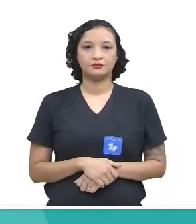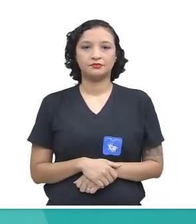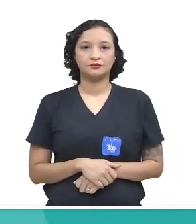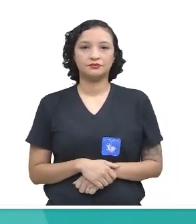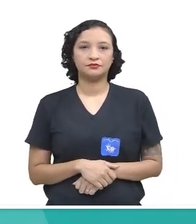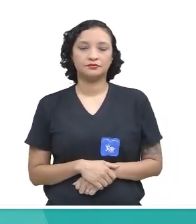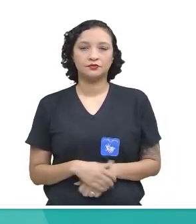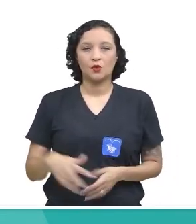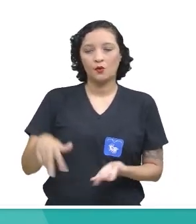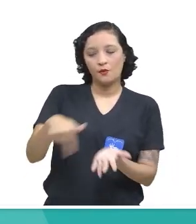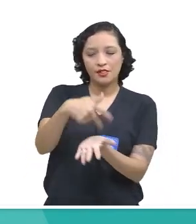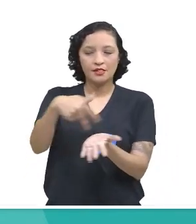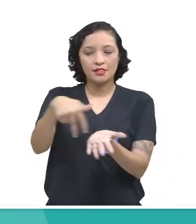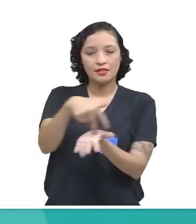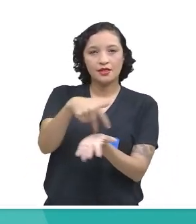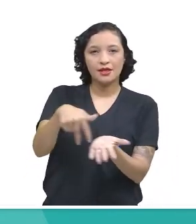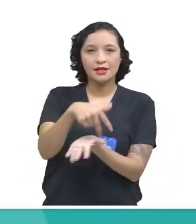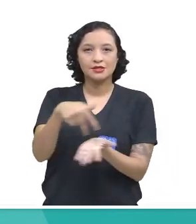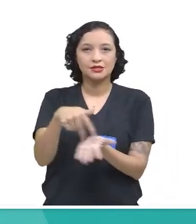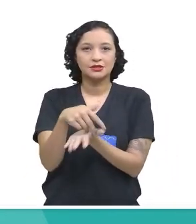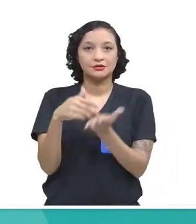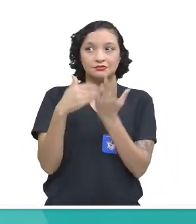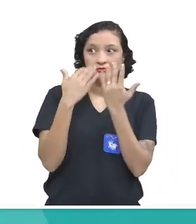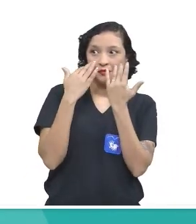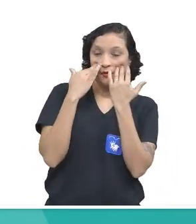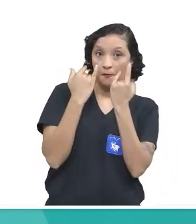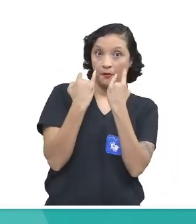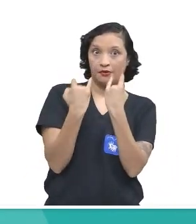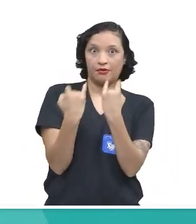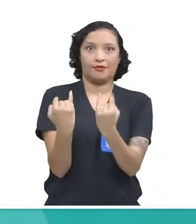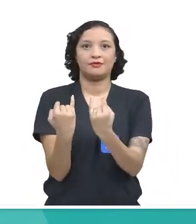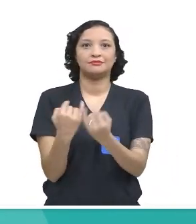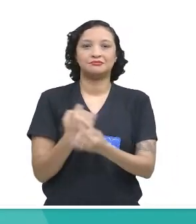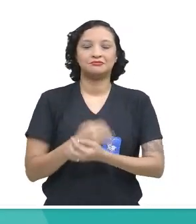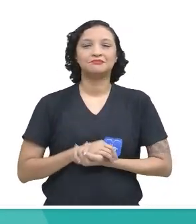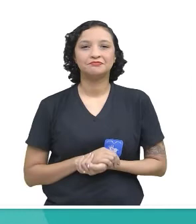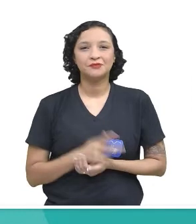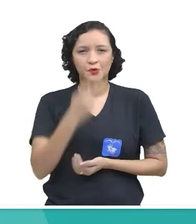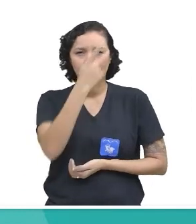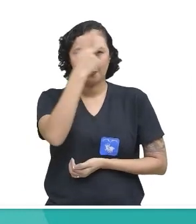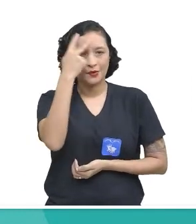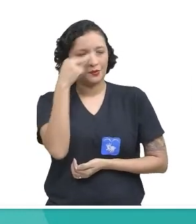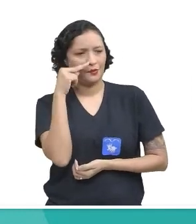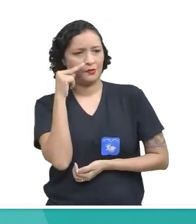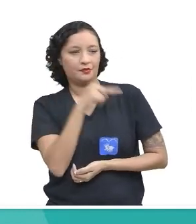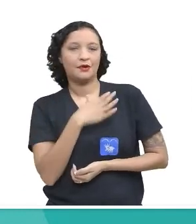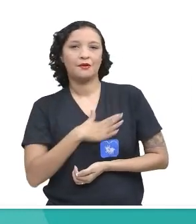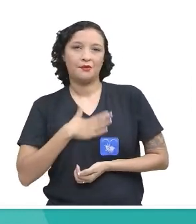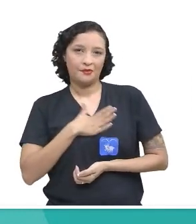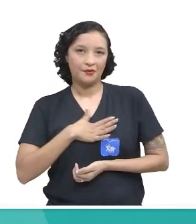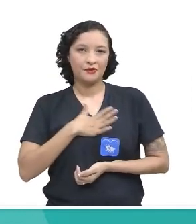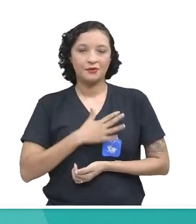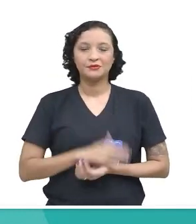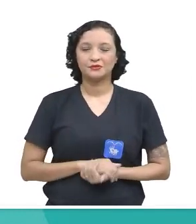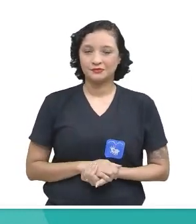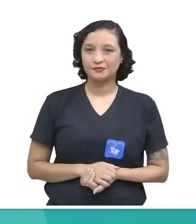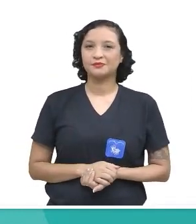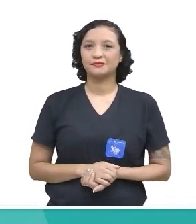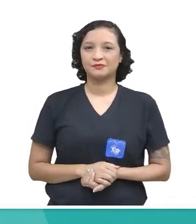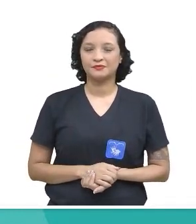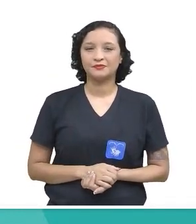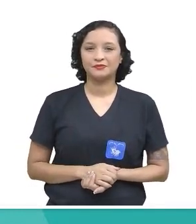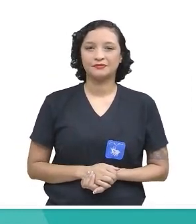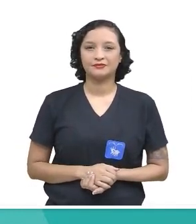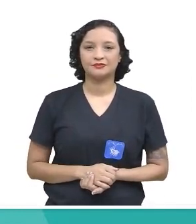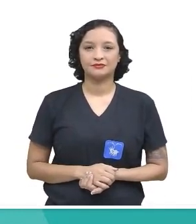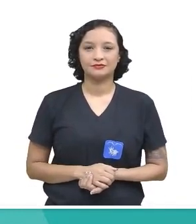deles é envolvente e chama bastante atenção das pessoas que se propõem a assistir essa